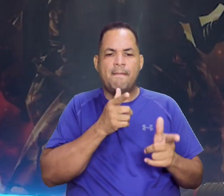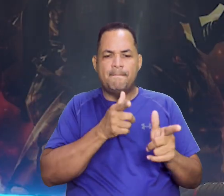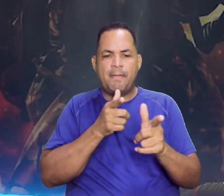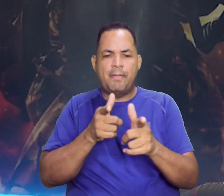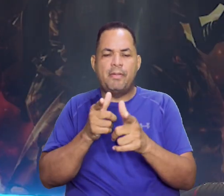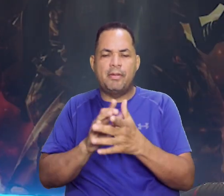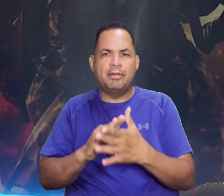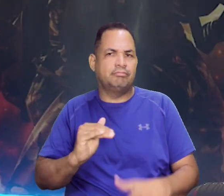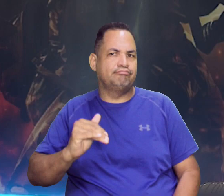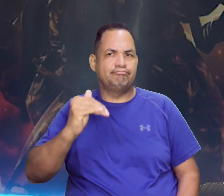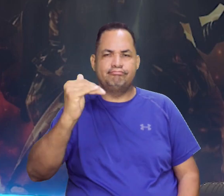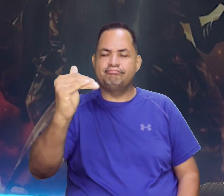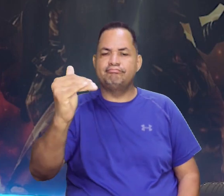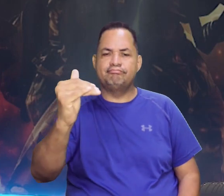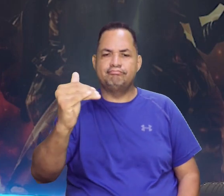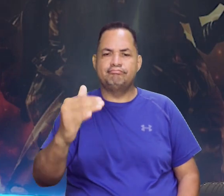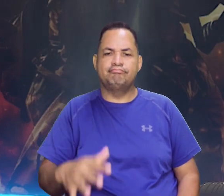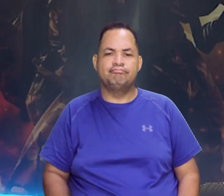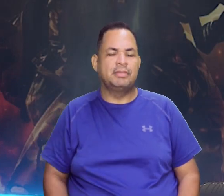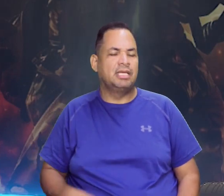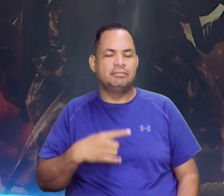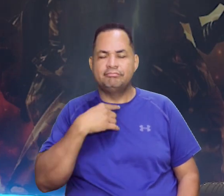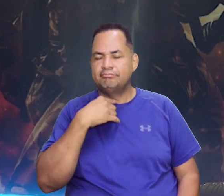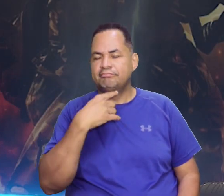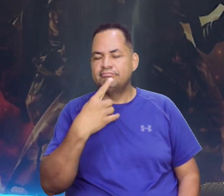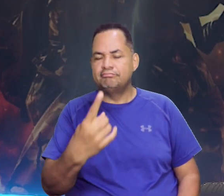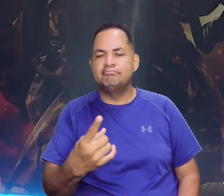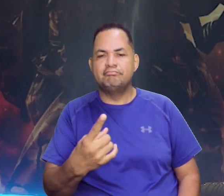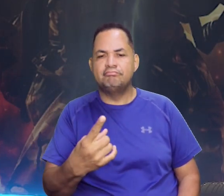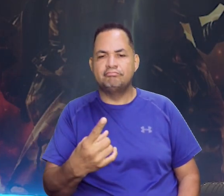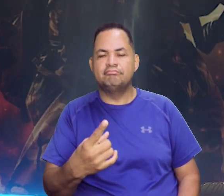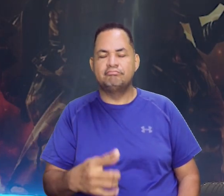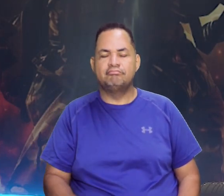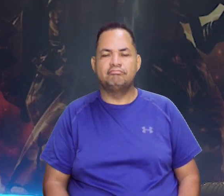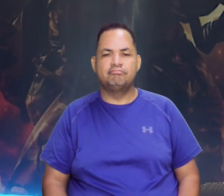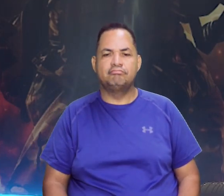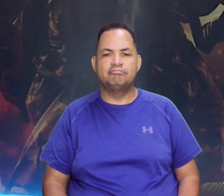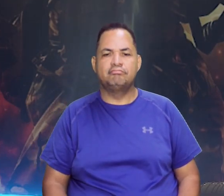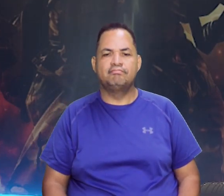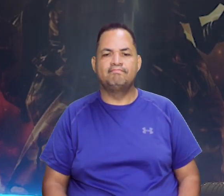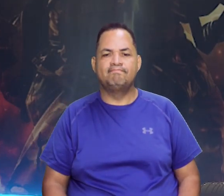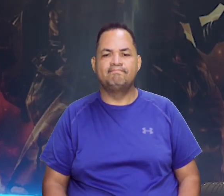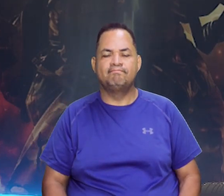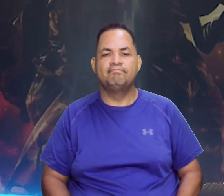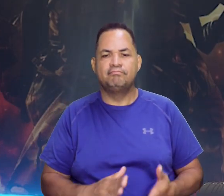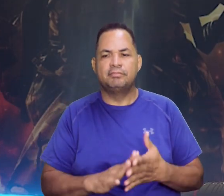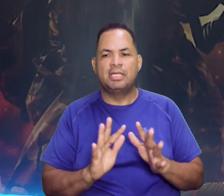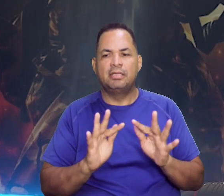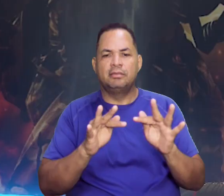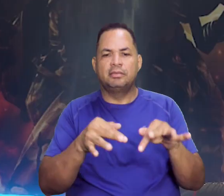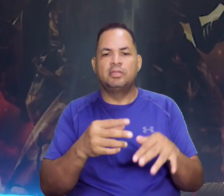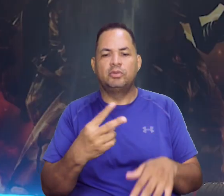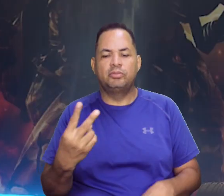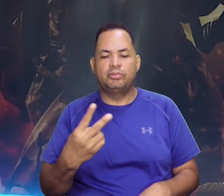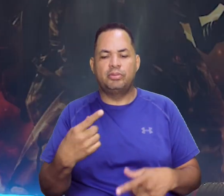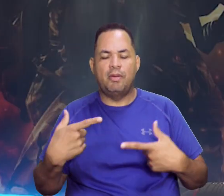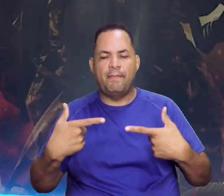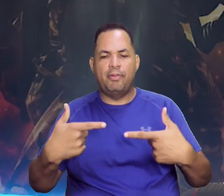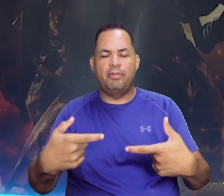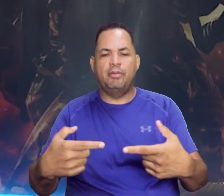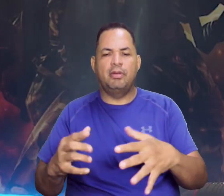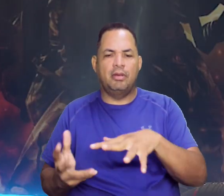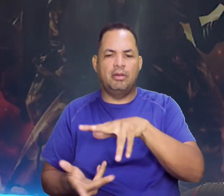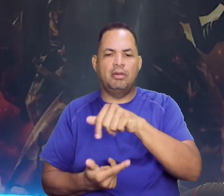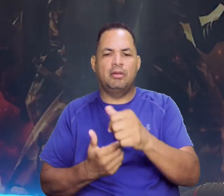eram superiores e aí foi impossível eles não serem dominados. Mas com o final da Segunda Guerra, vai